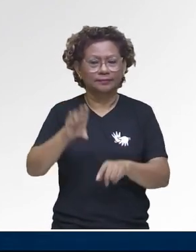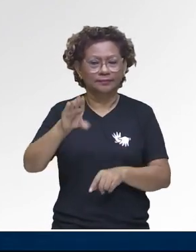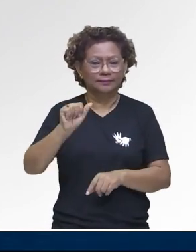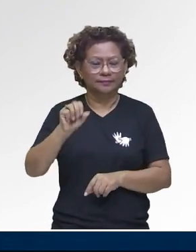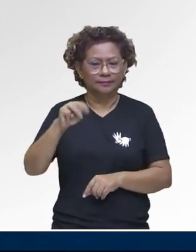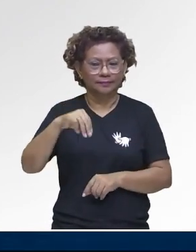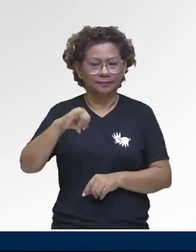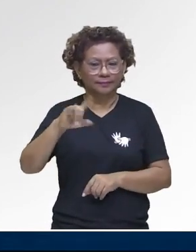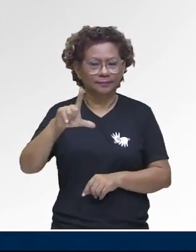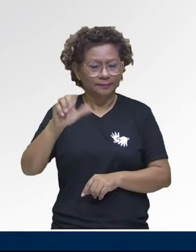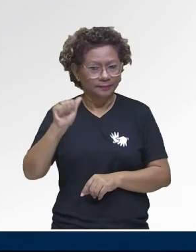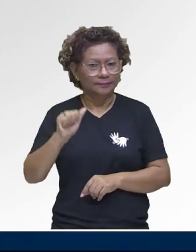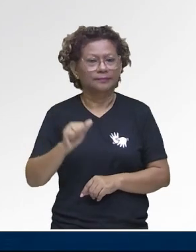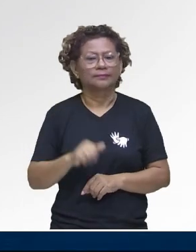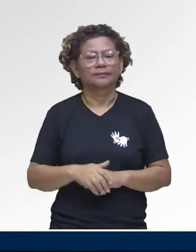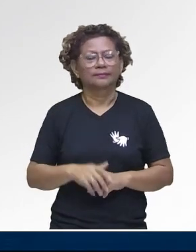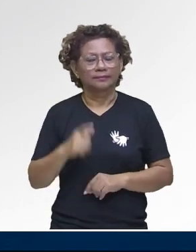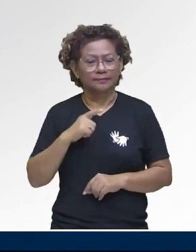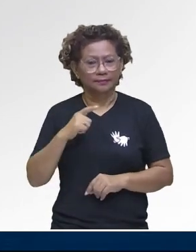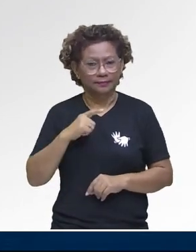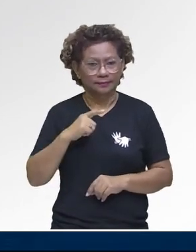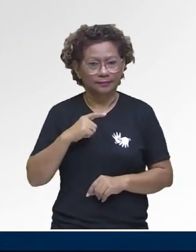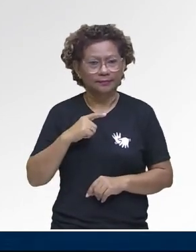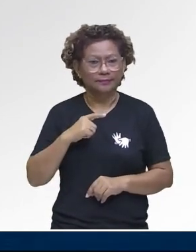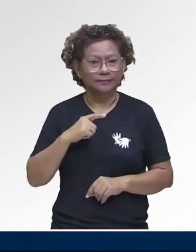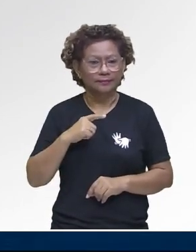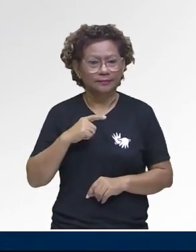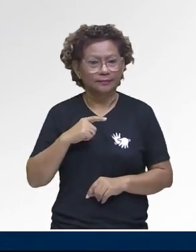aqui que a Camila tem